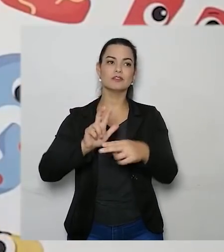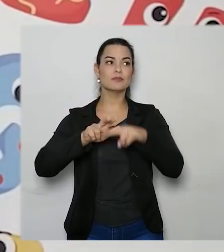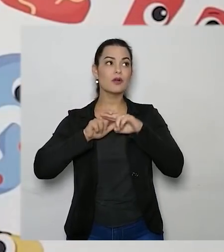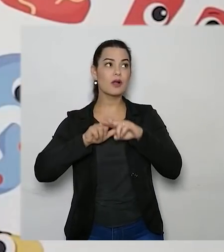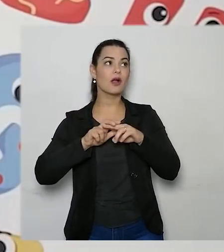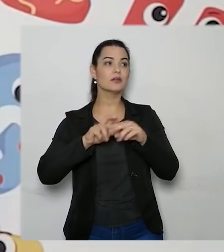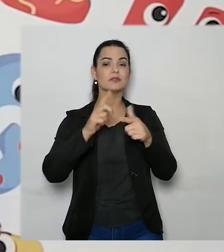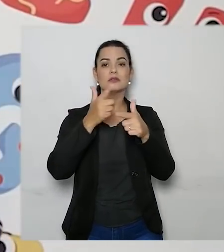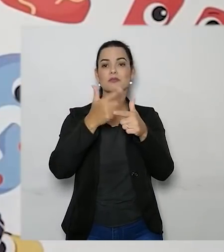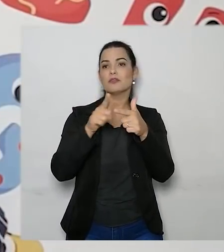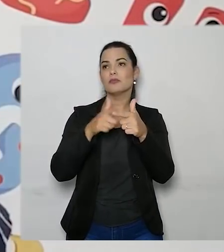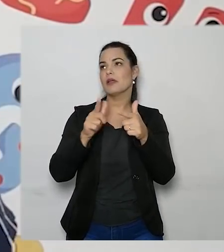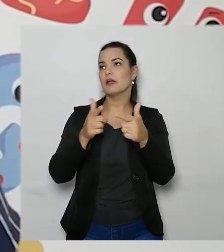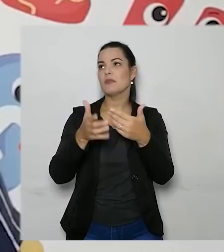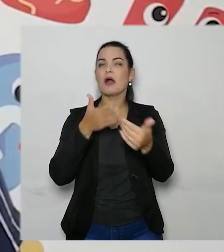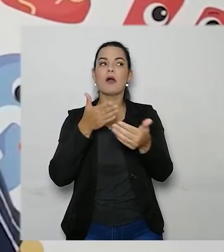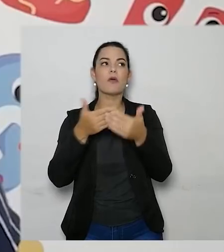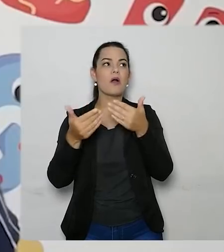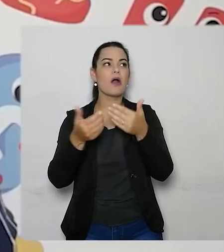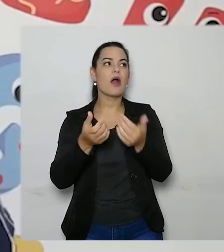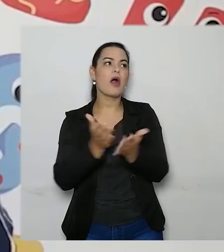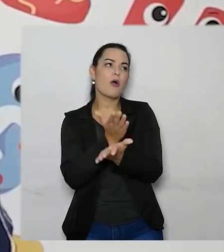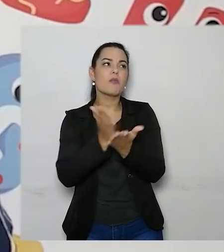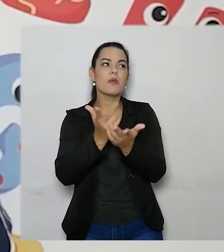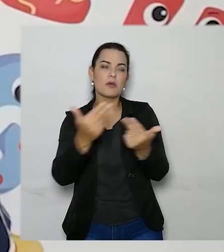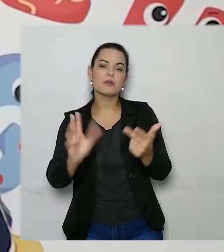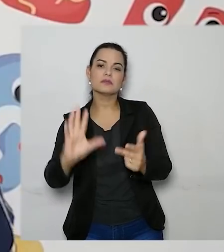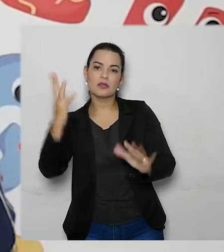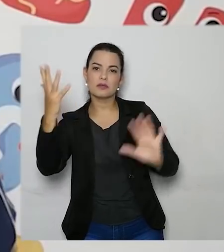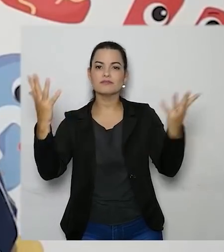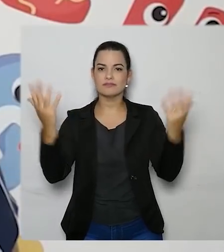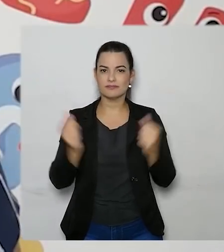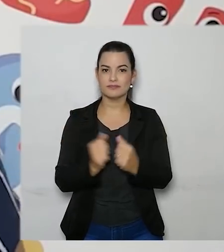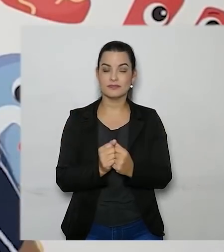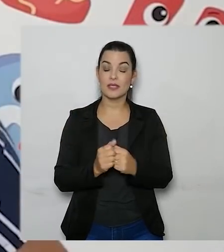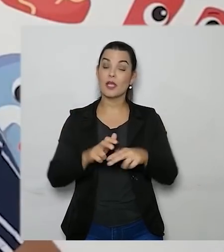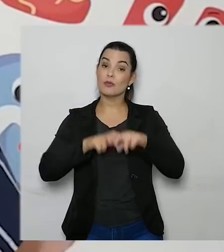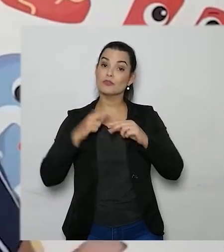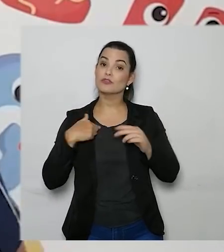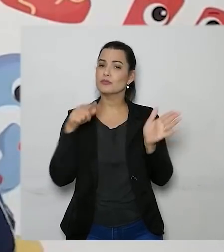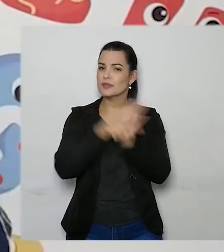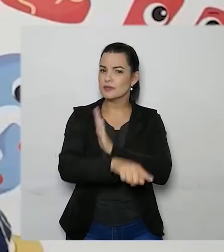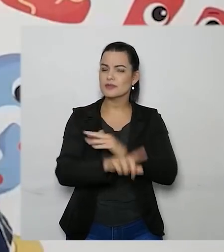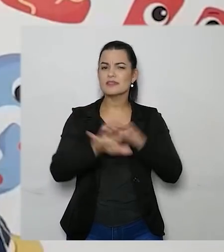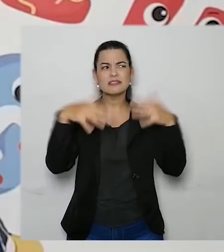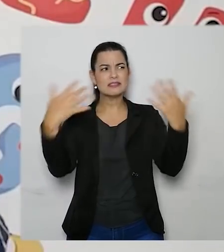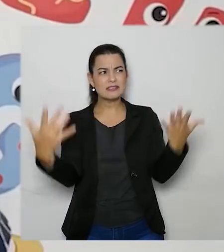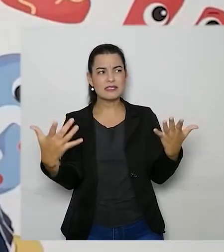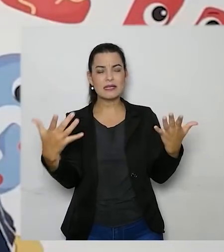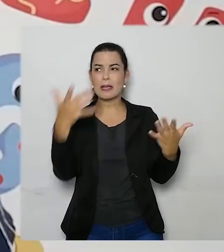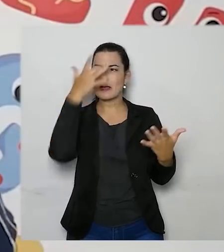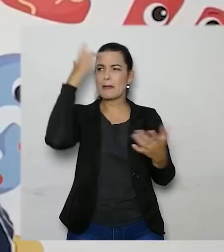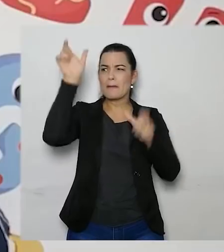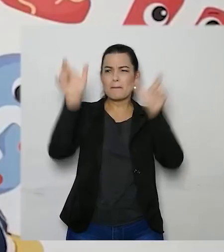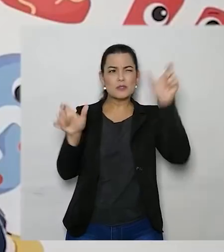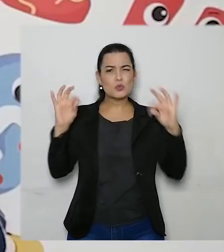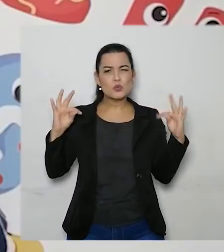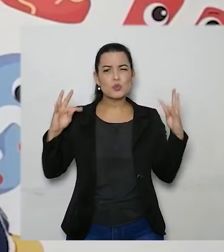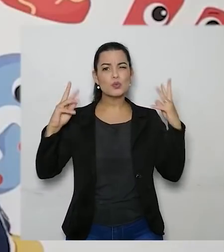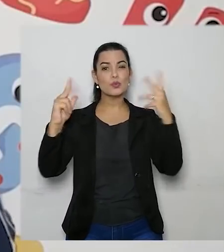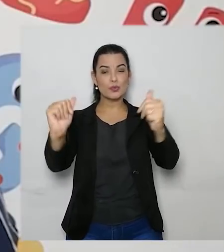daquela situação. Então, por isso que eu estou perguntando para vocês, será que todo mundo reage